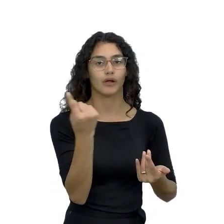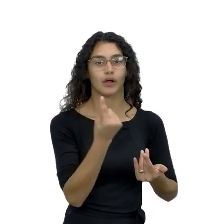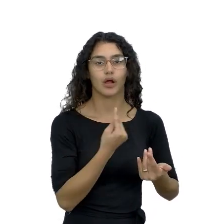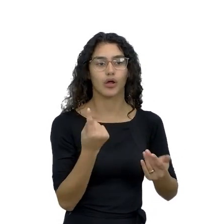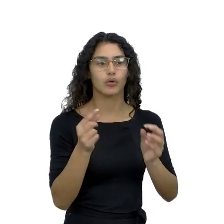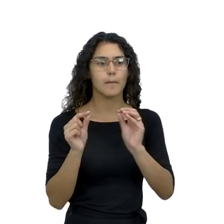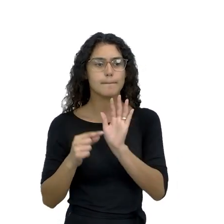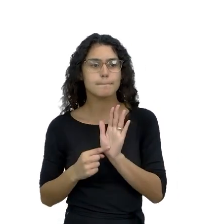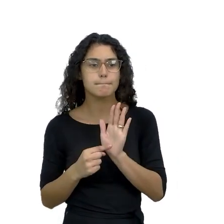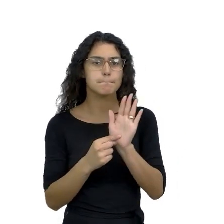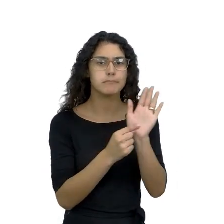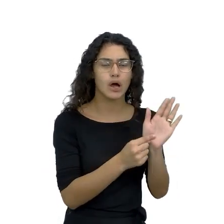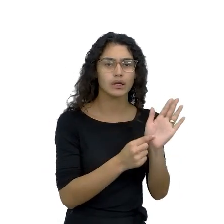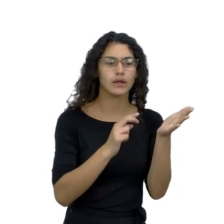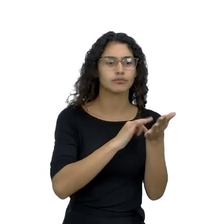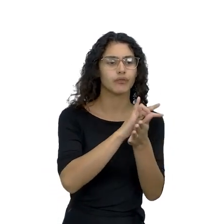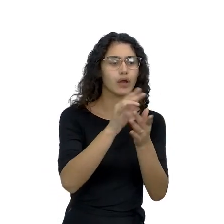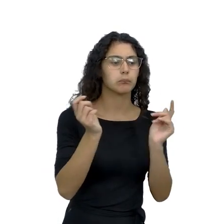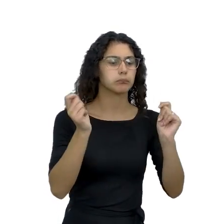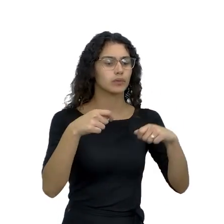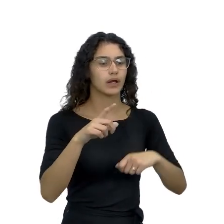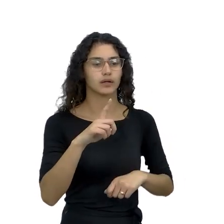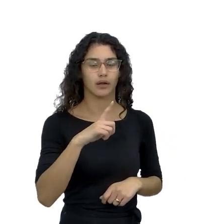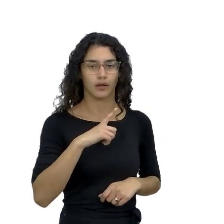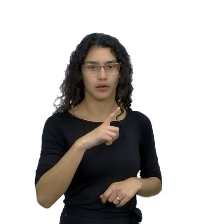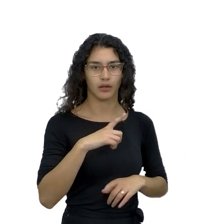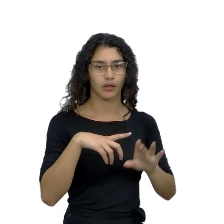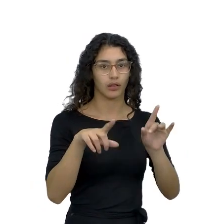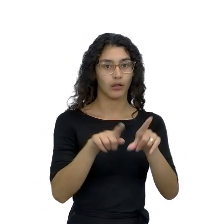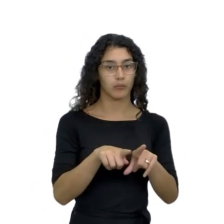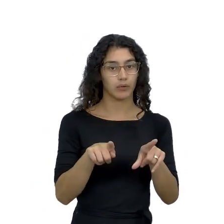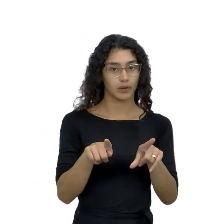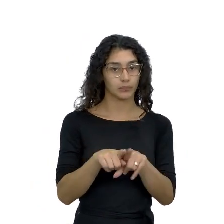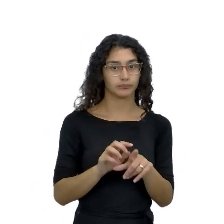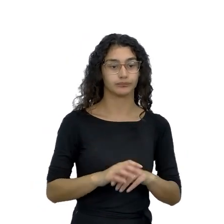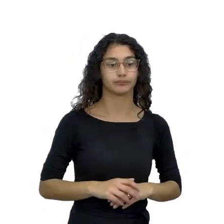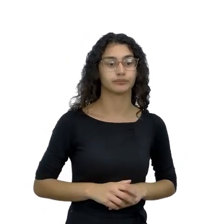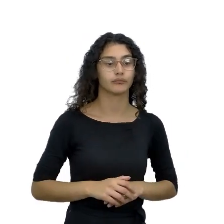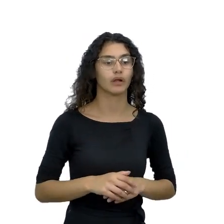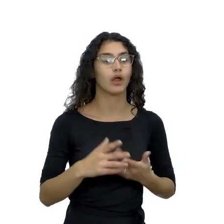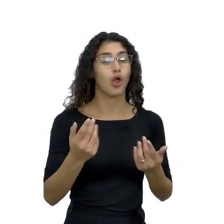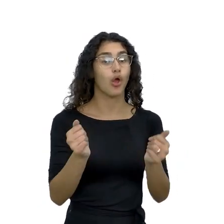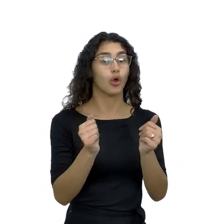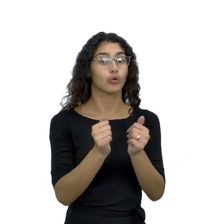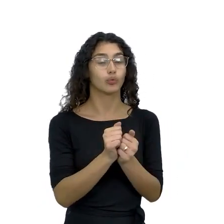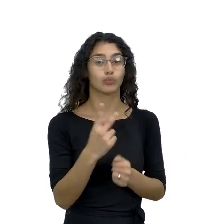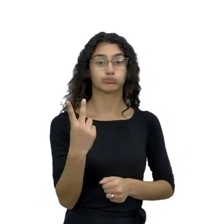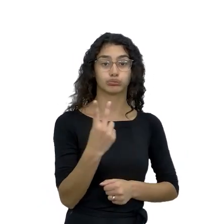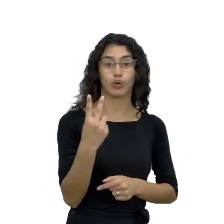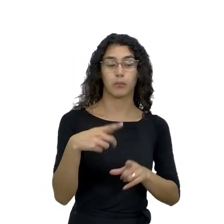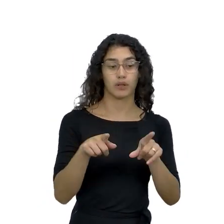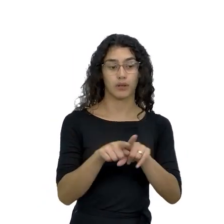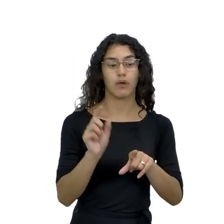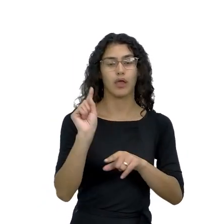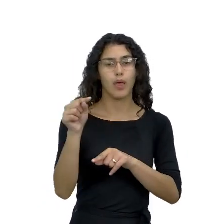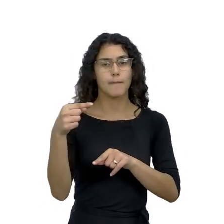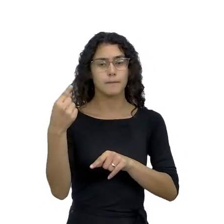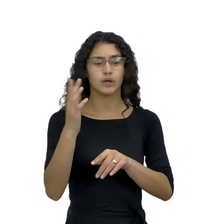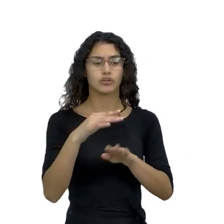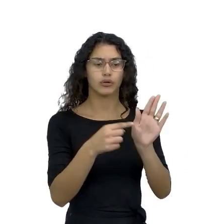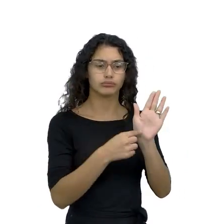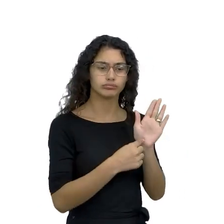gente traz as outras possibilidades. Ainda em dupla, tá? Depois que ele já